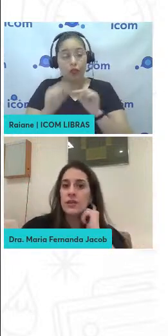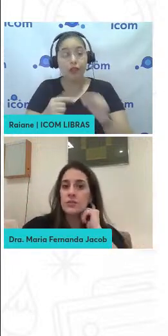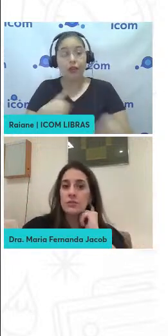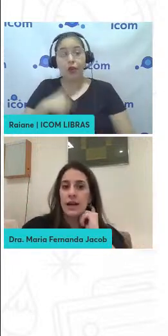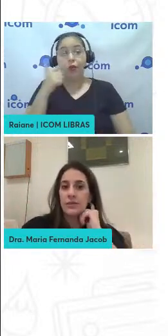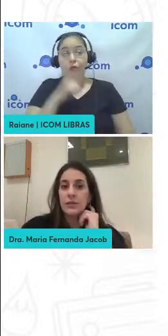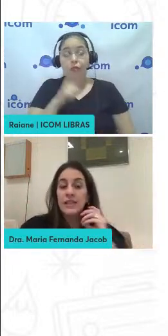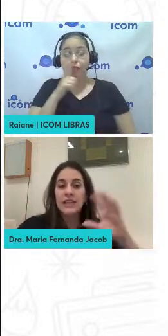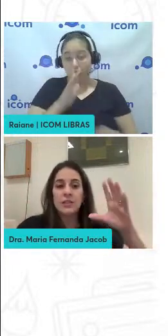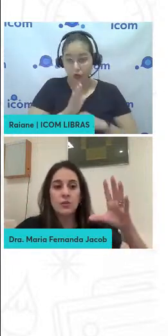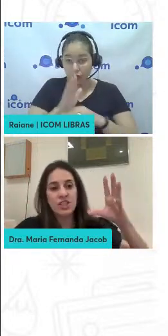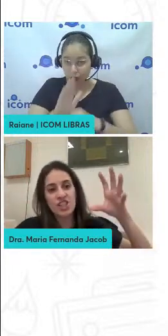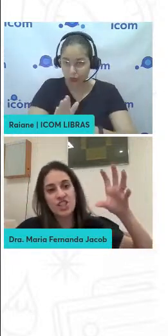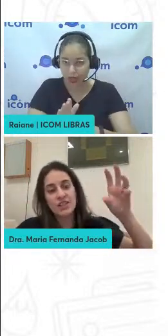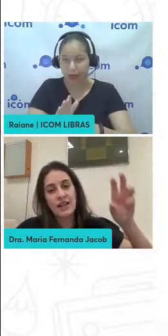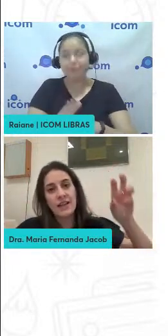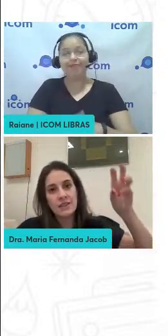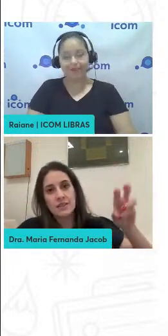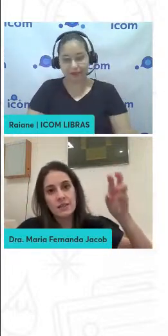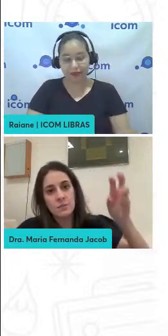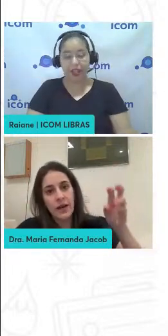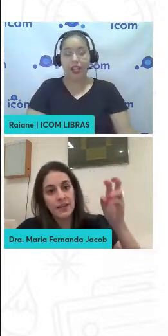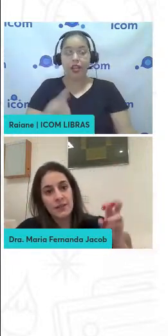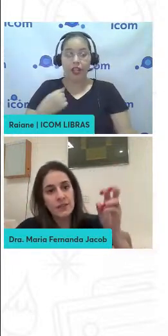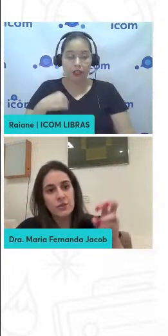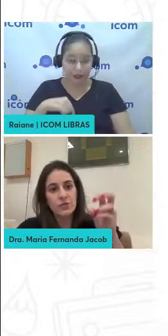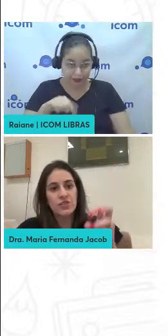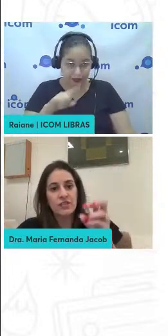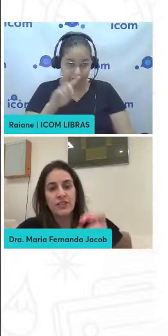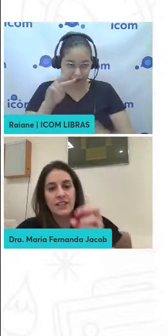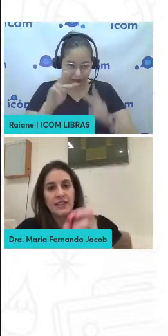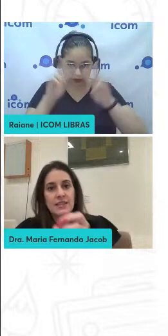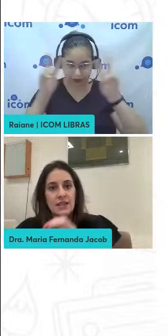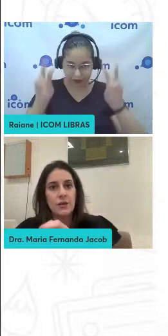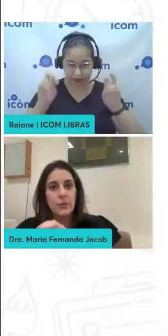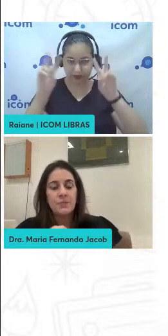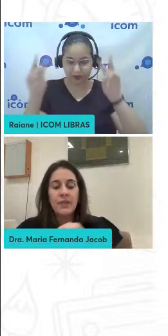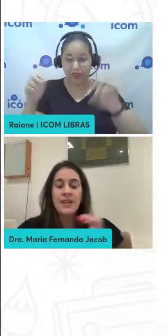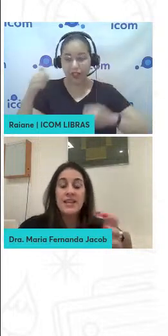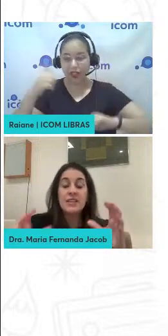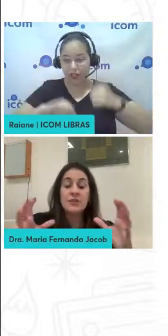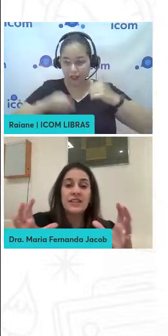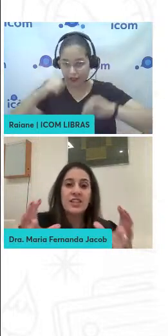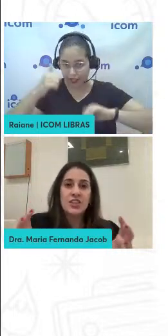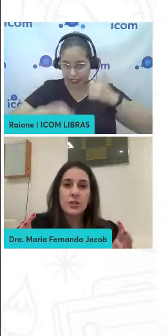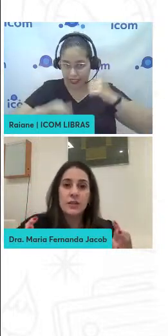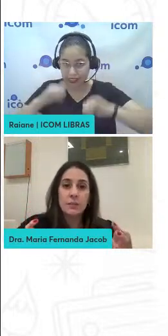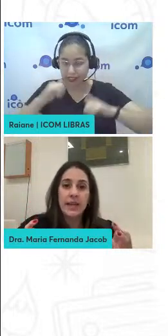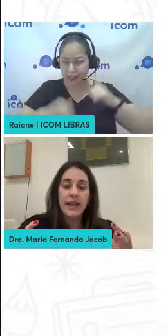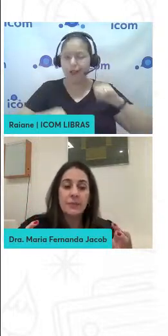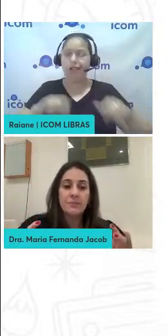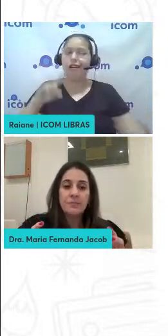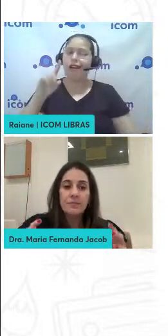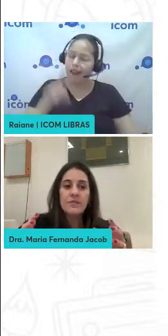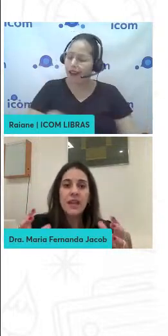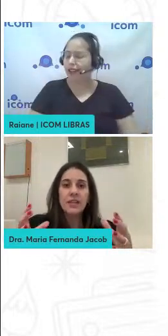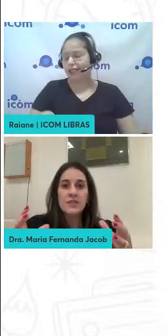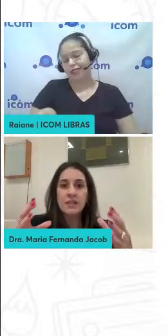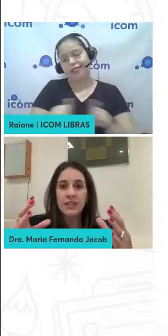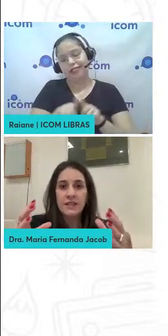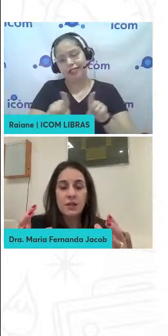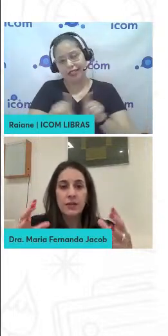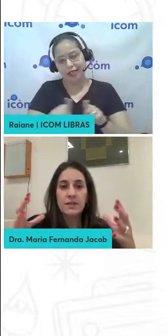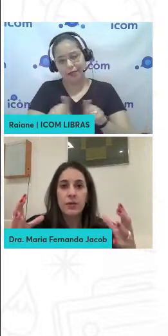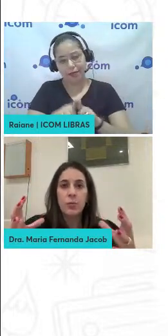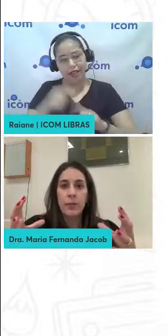alcançando algum resultado. Então, quando a gente traça esses parâmetros de avaliação, isso vai deixando também a